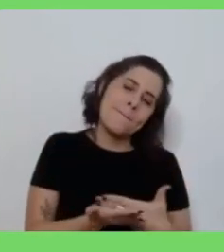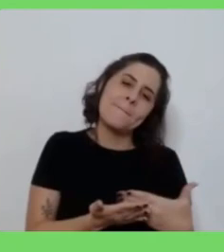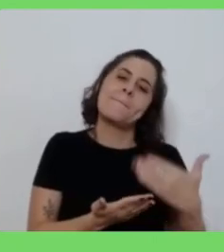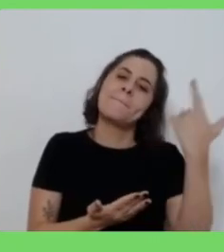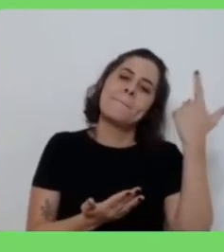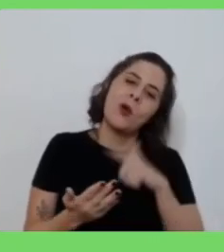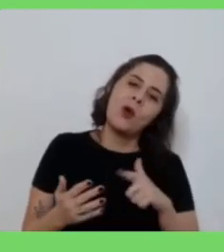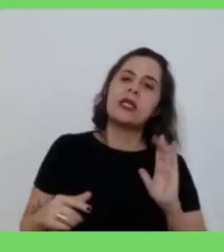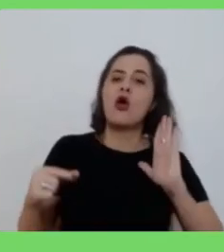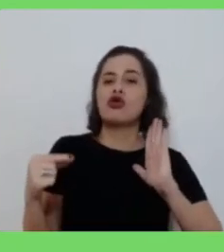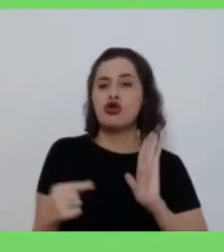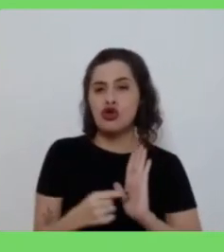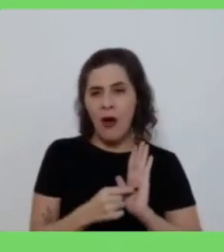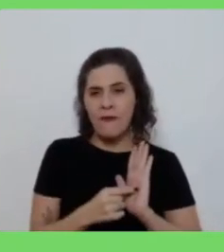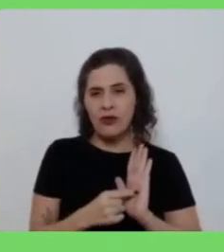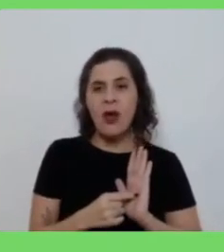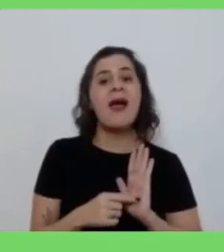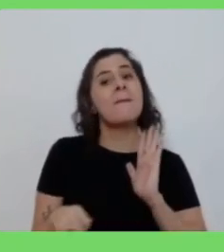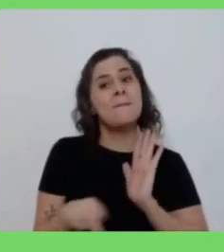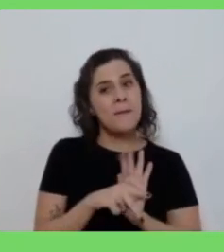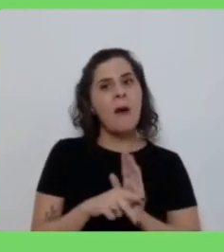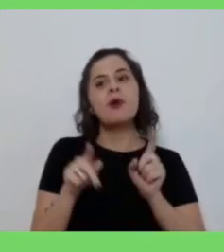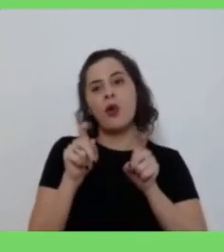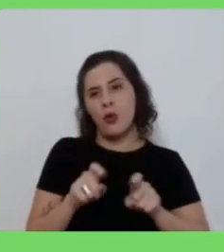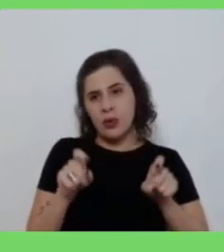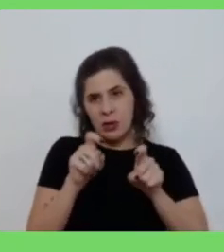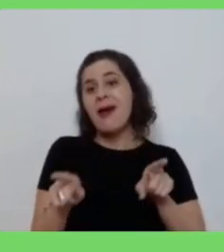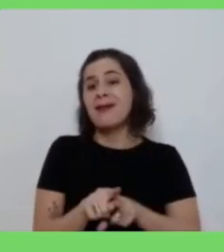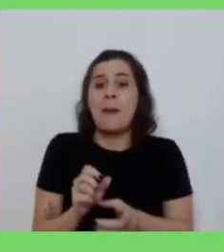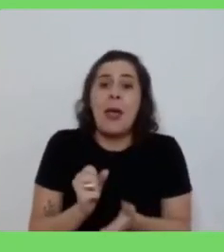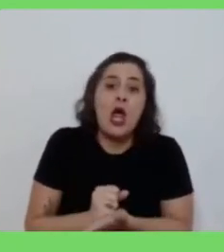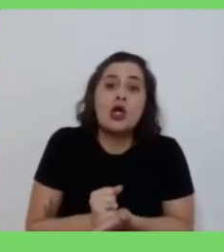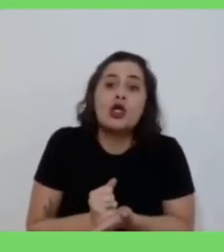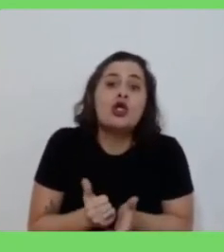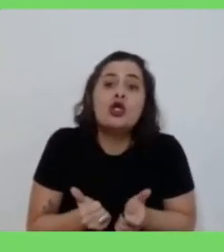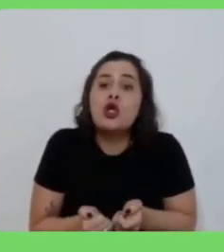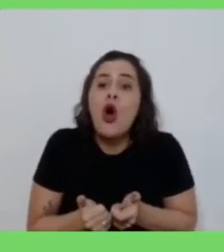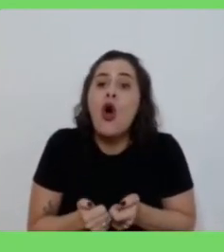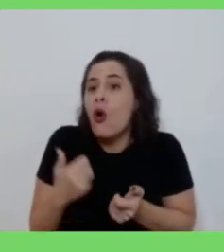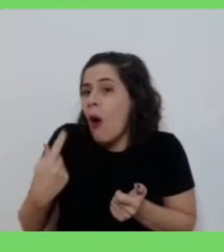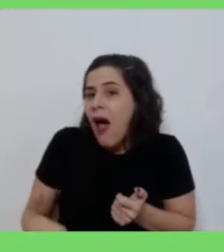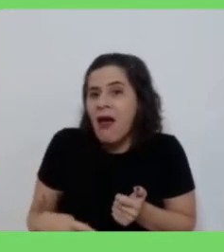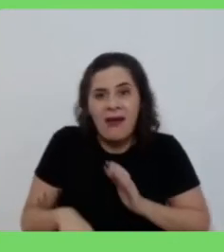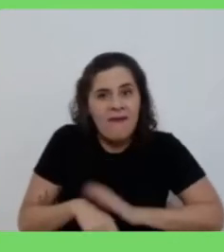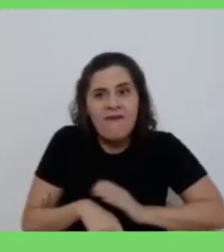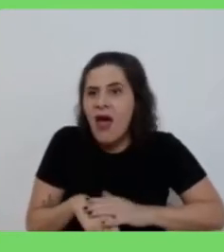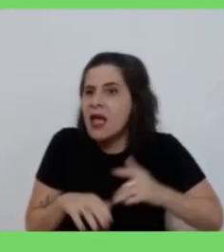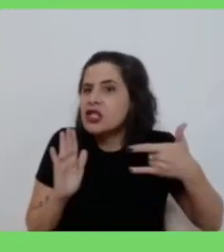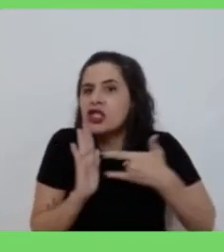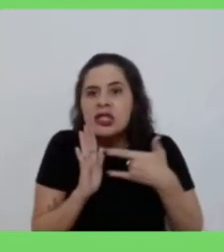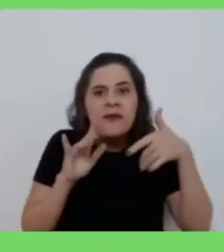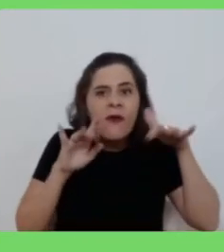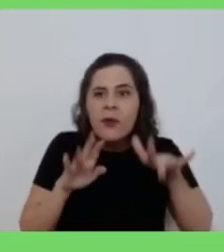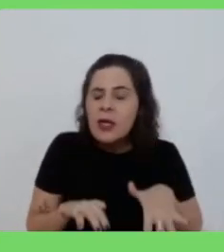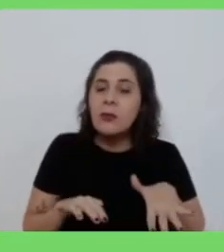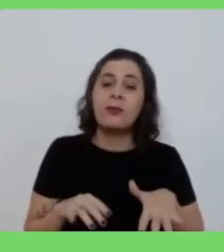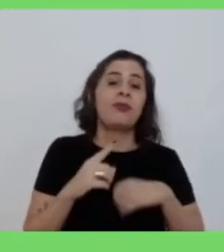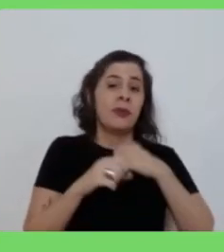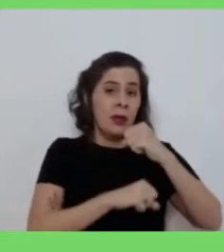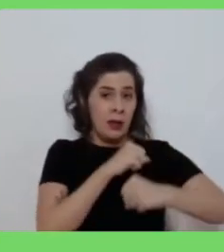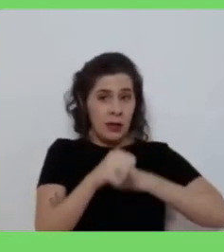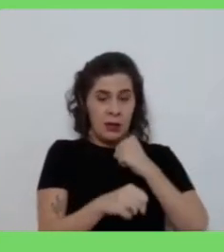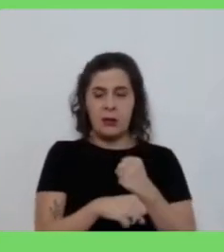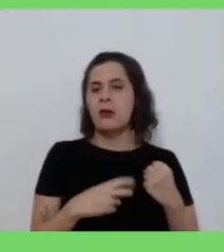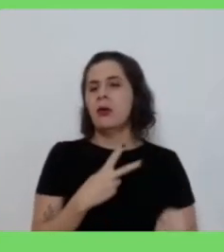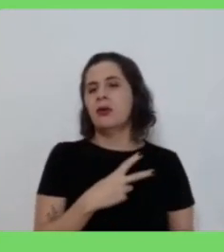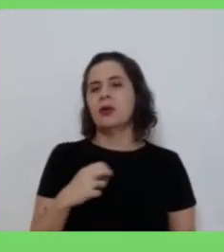o software eh de computador e os jogos que estavam sendo desenvolvidos aqui e a gente tem no ano de 2003 o primeiro